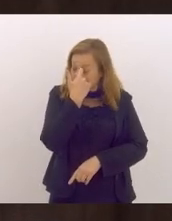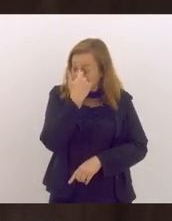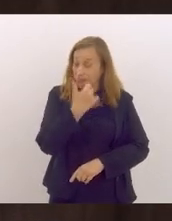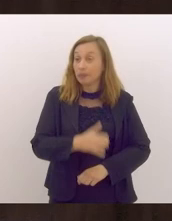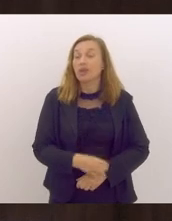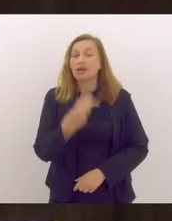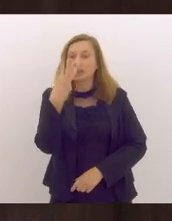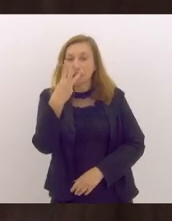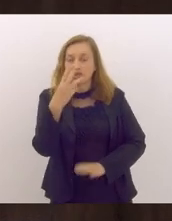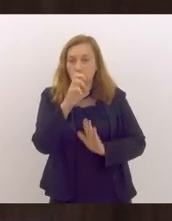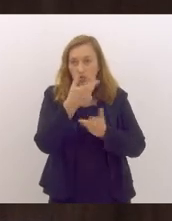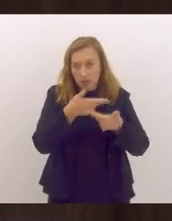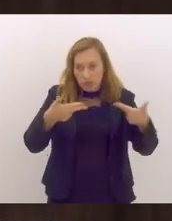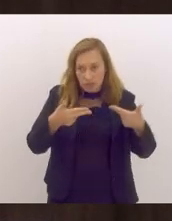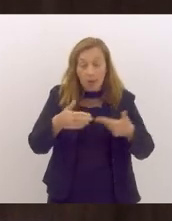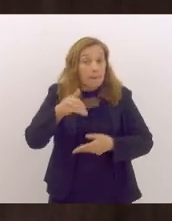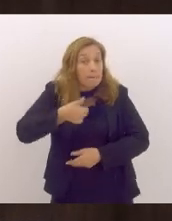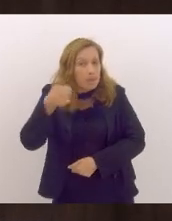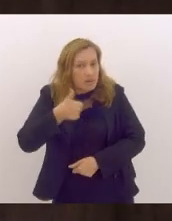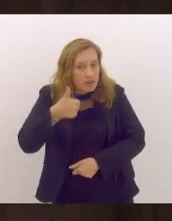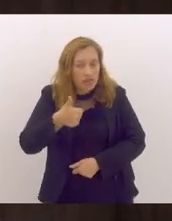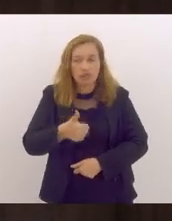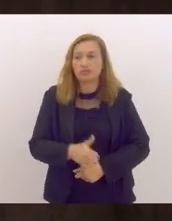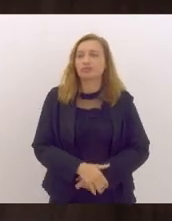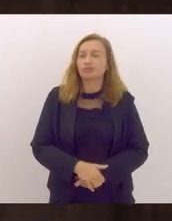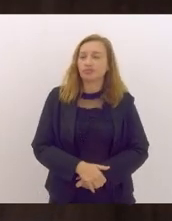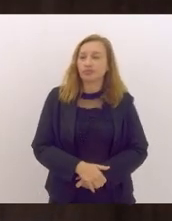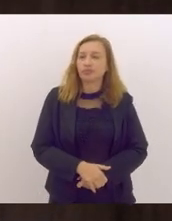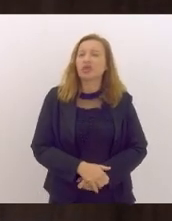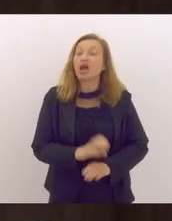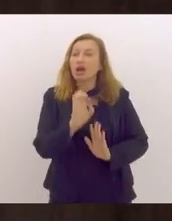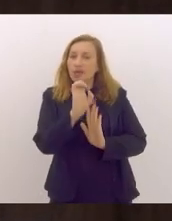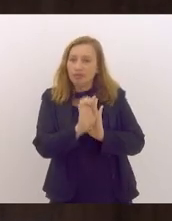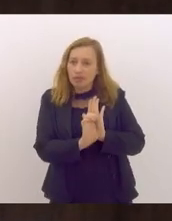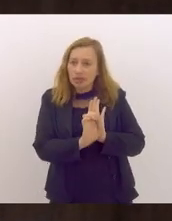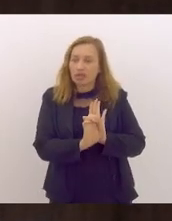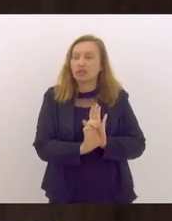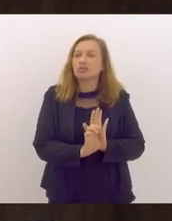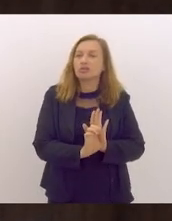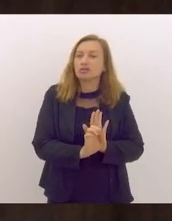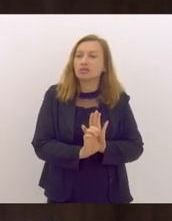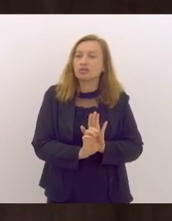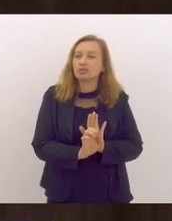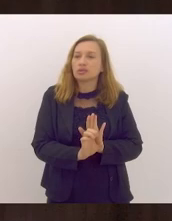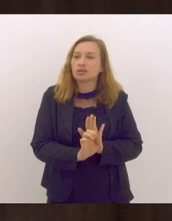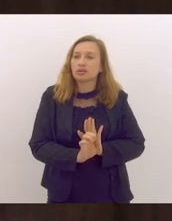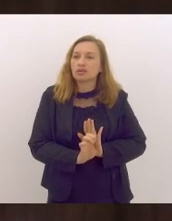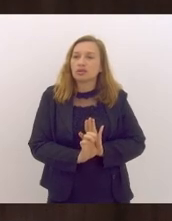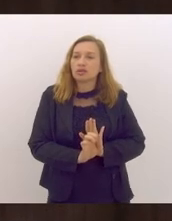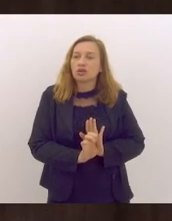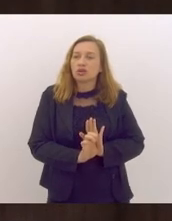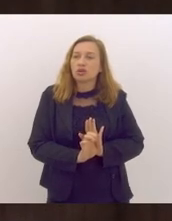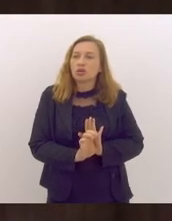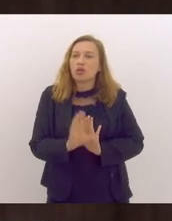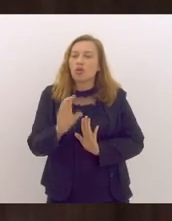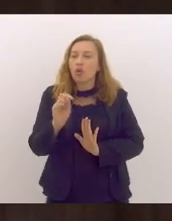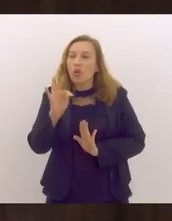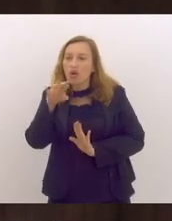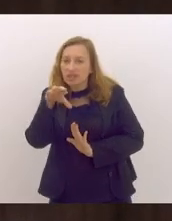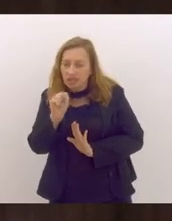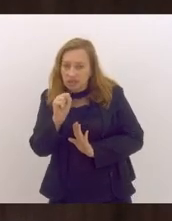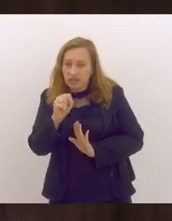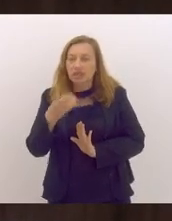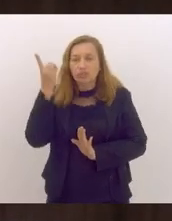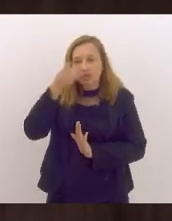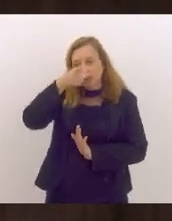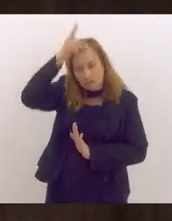Três aspectos. Primeiro, o aspecto relativo à emenda sobre cotas, Luiz Paulo,